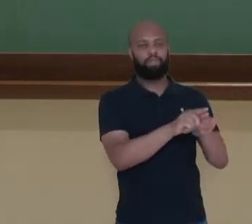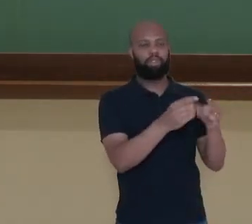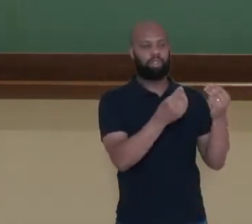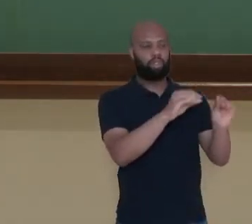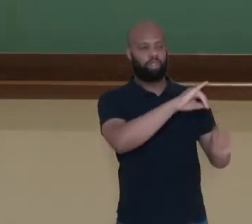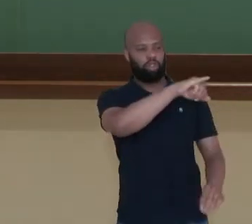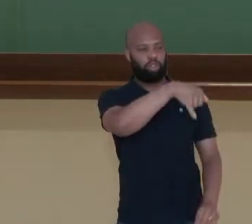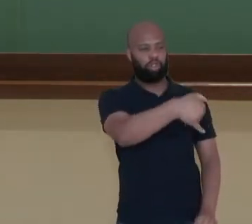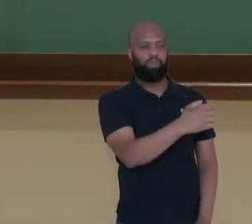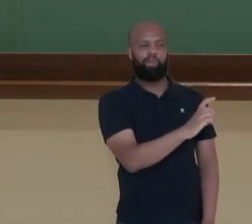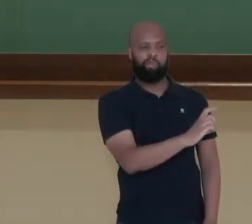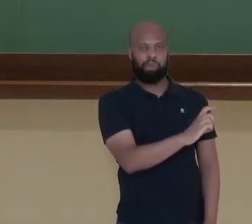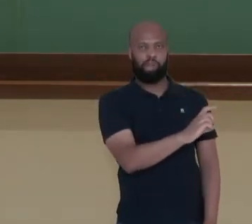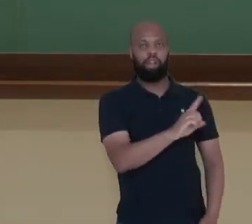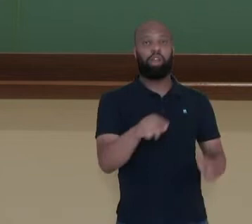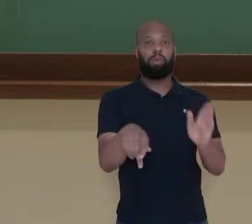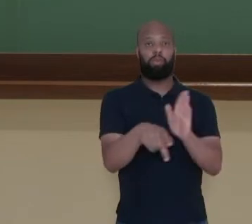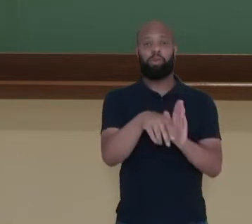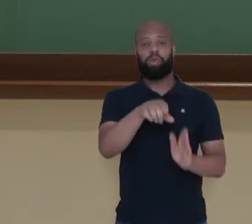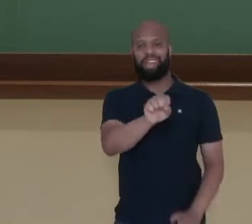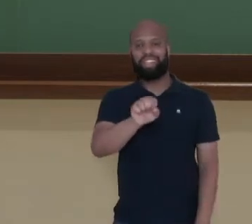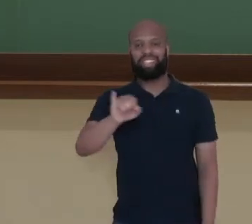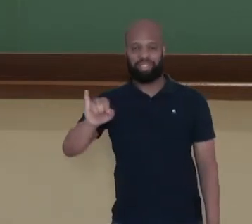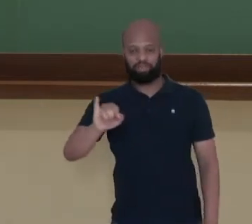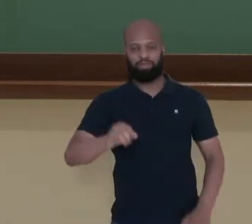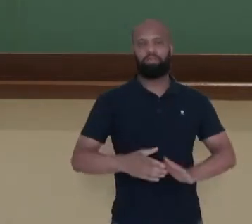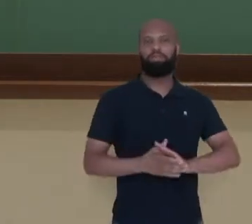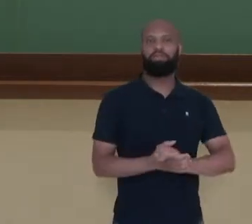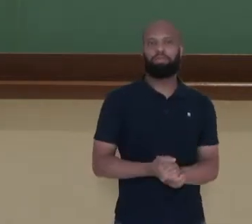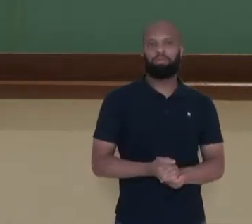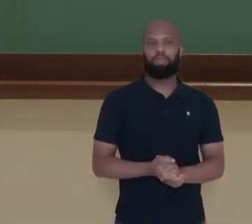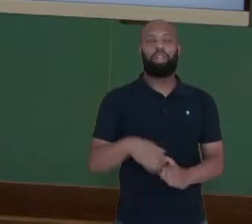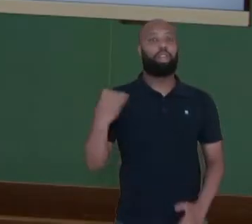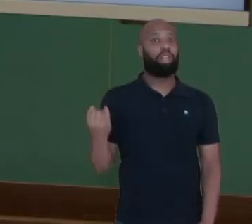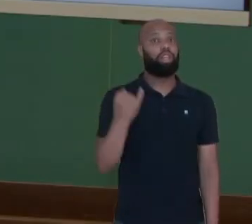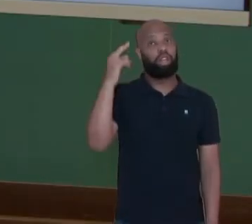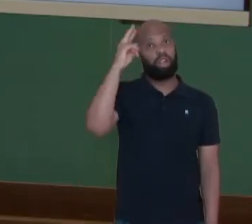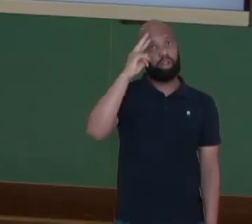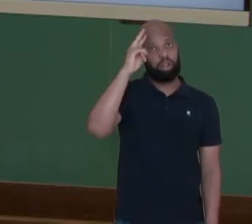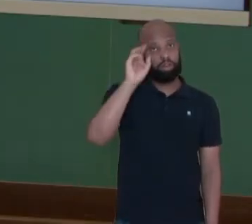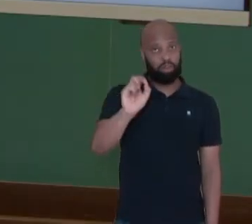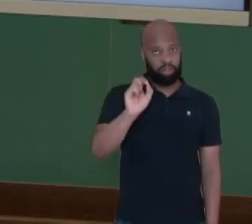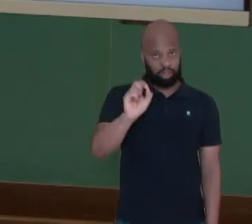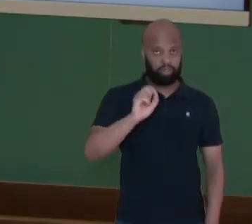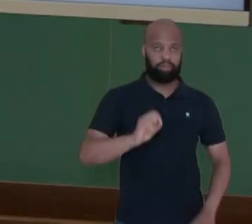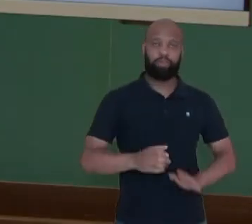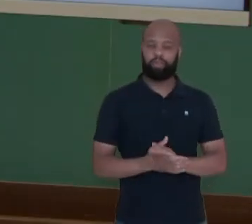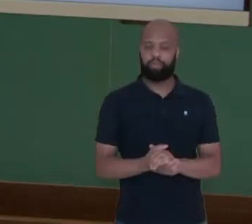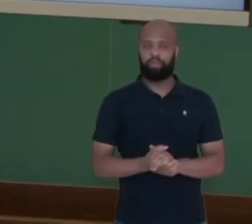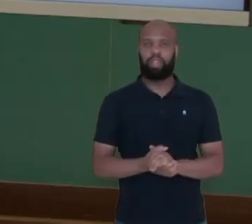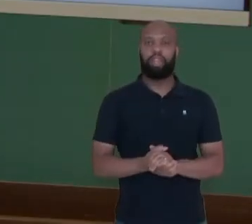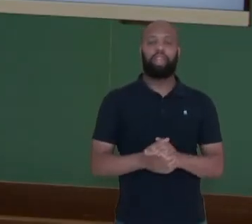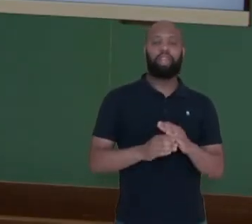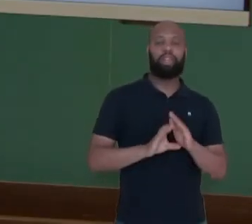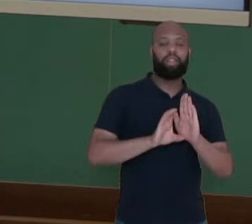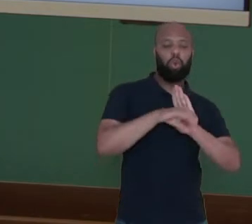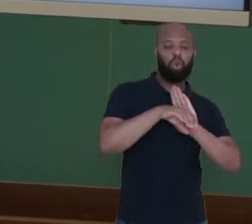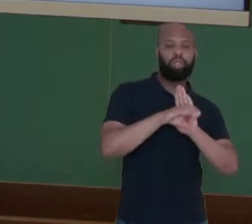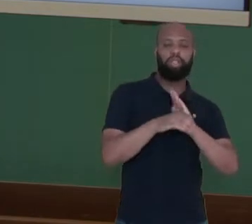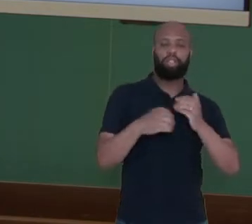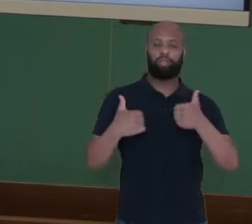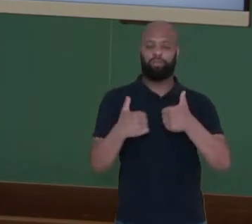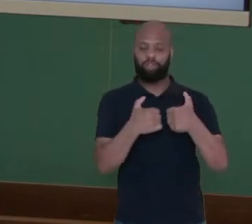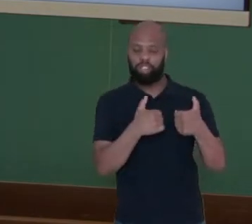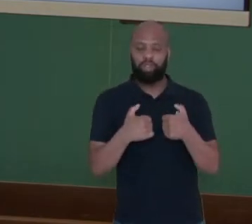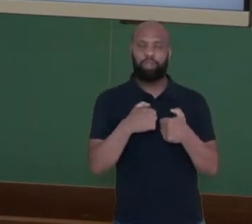seja, Joule, no Sistema Internacional de Medida. Lembrando que cada conceito físico, cada parte da